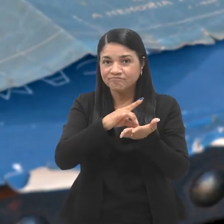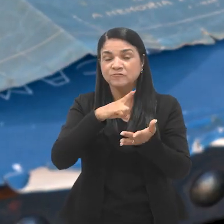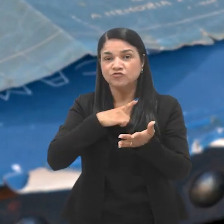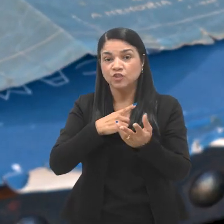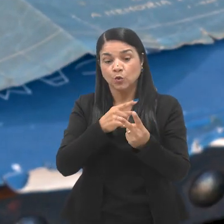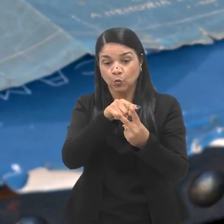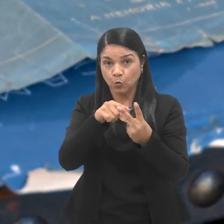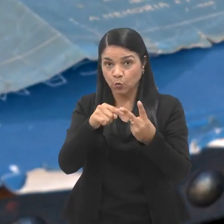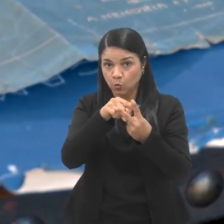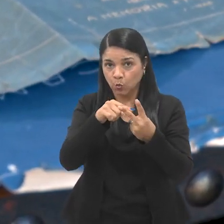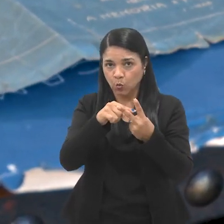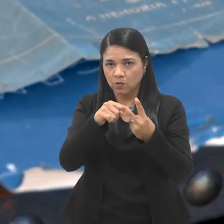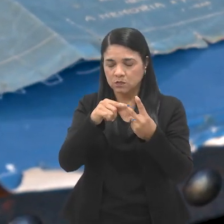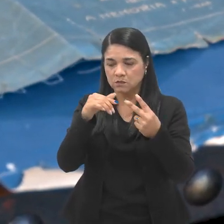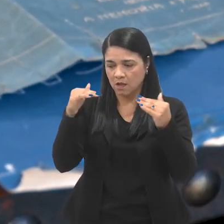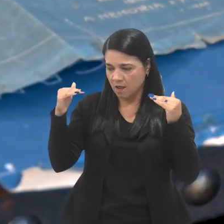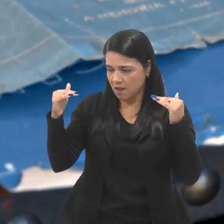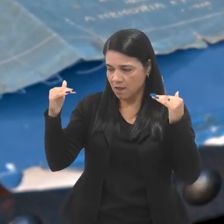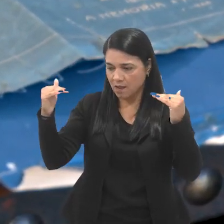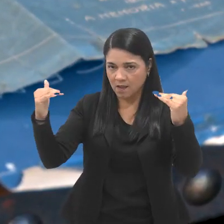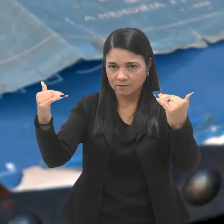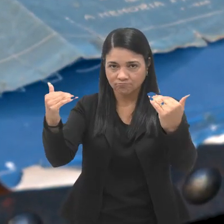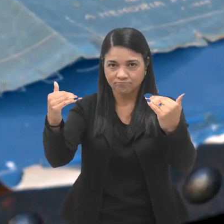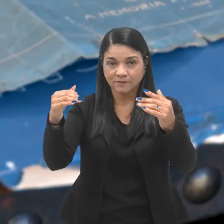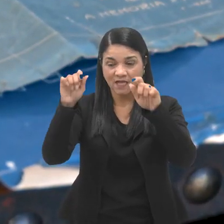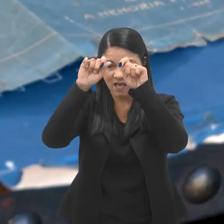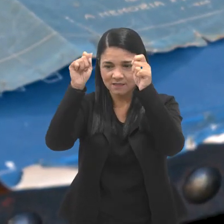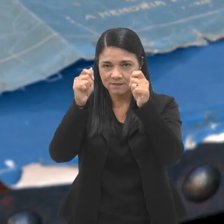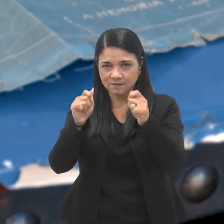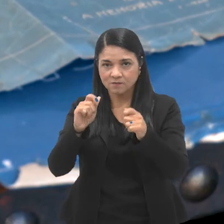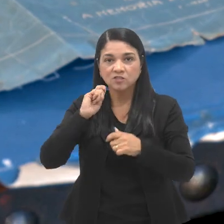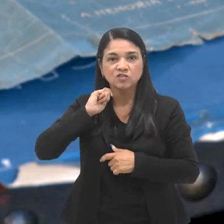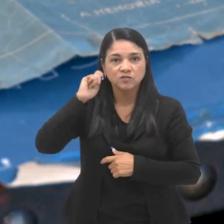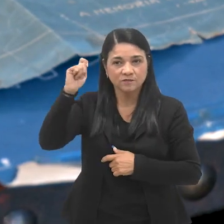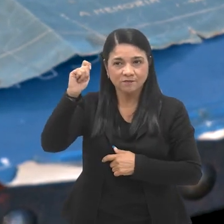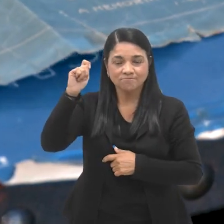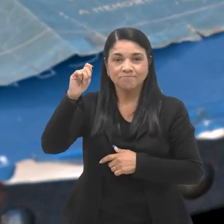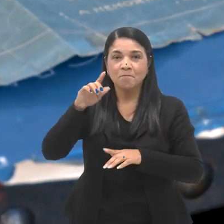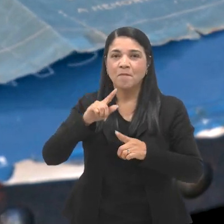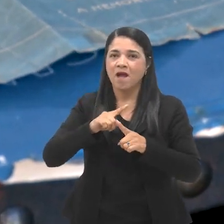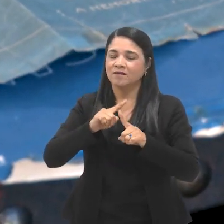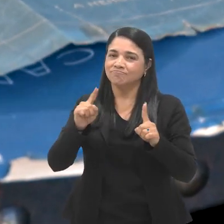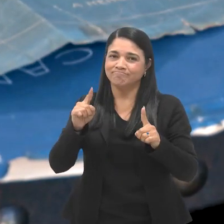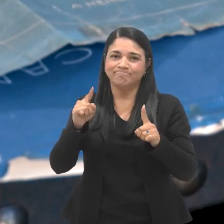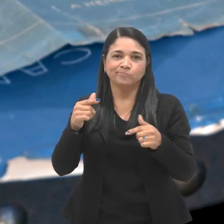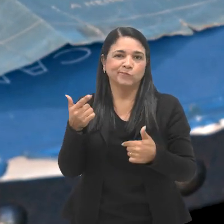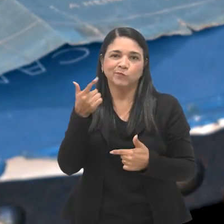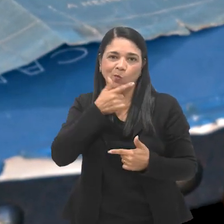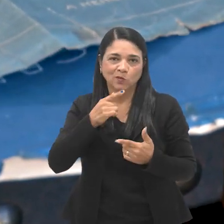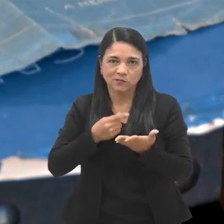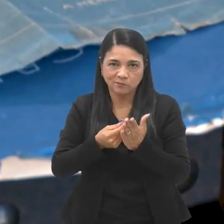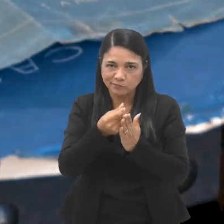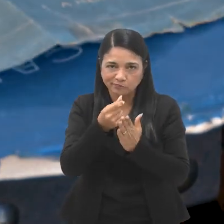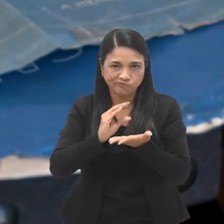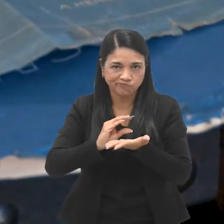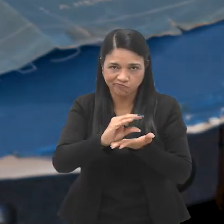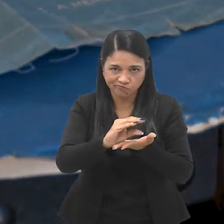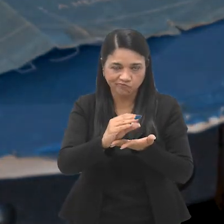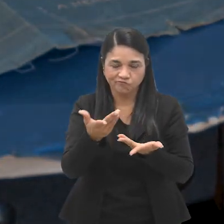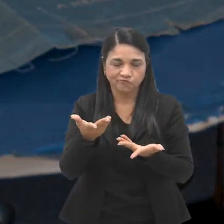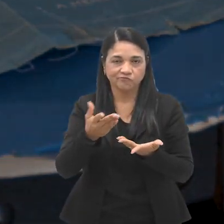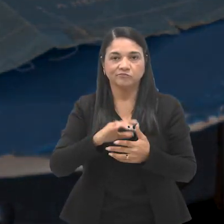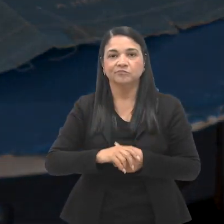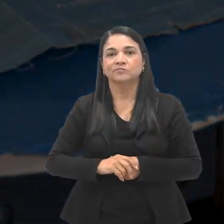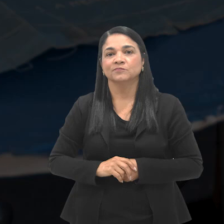que eram duas que iriam ladear a estátua do Tiradentes, mas que acabaram não sendo executadas por falta de